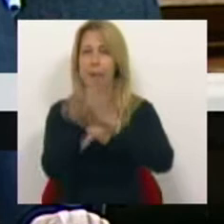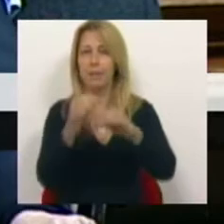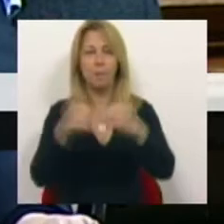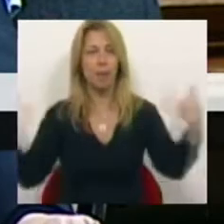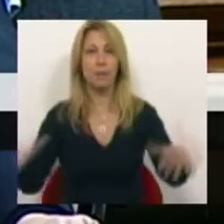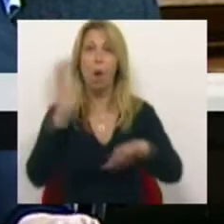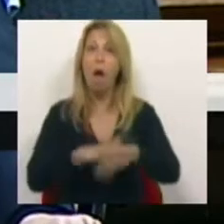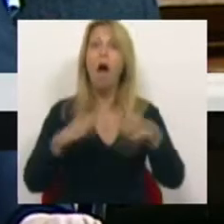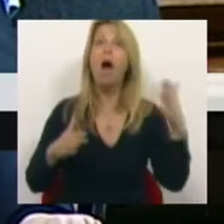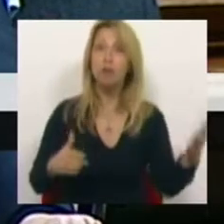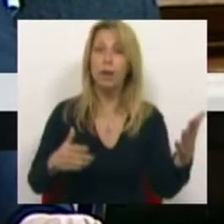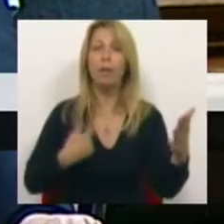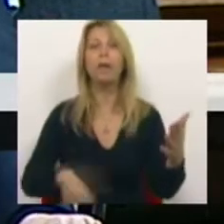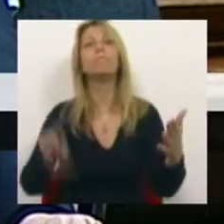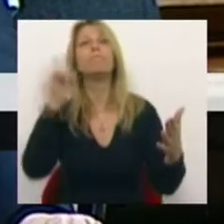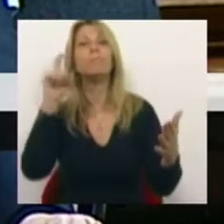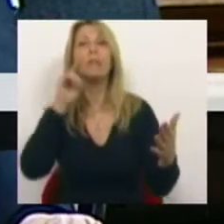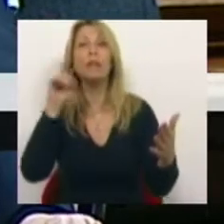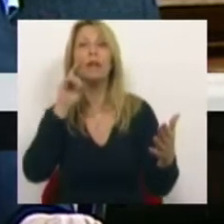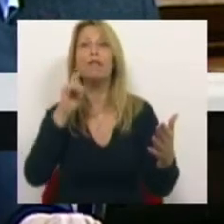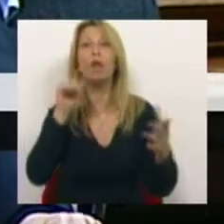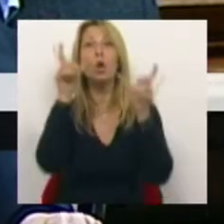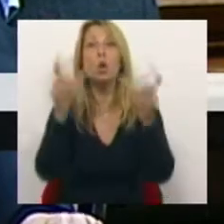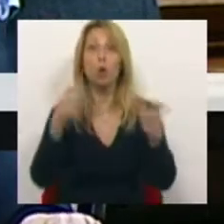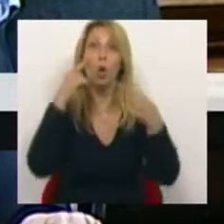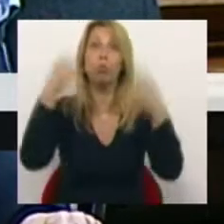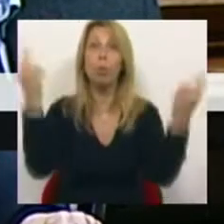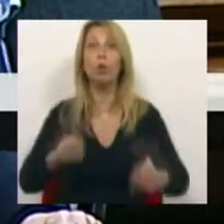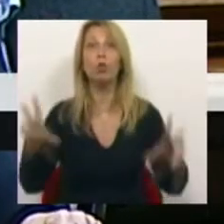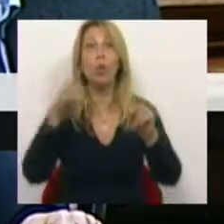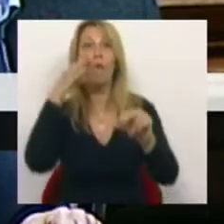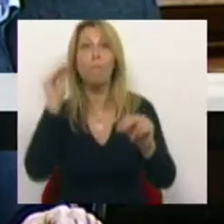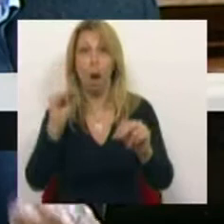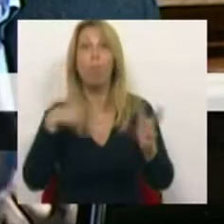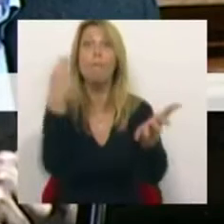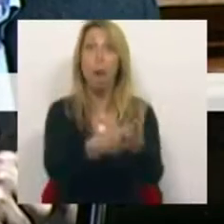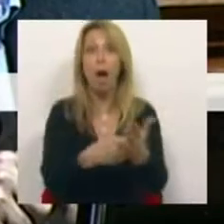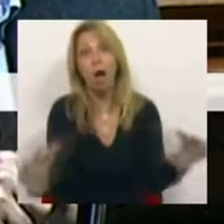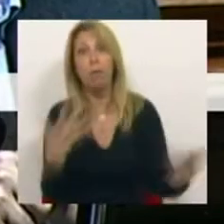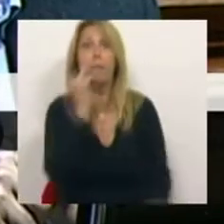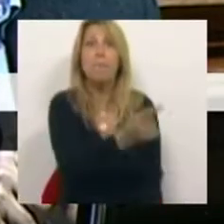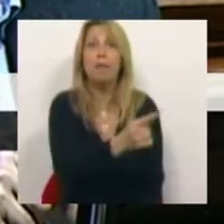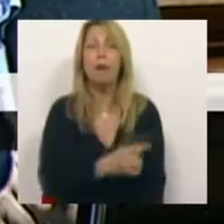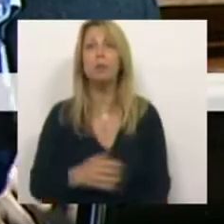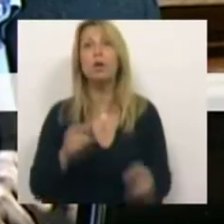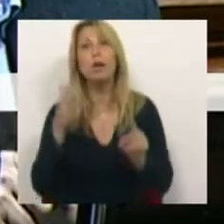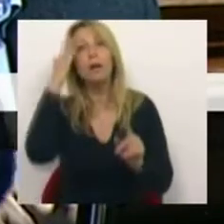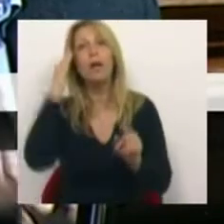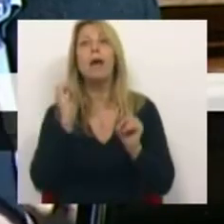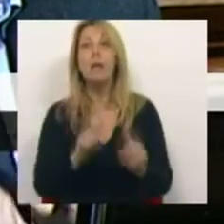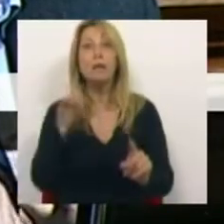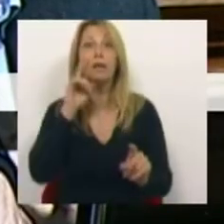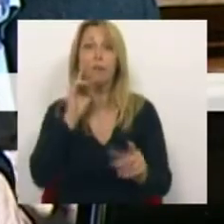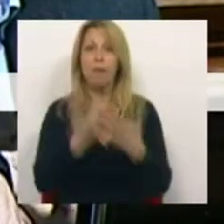esquerda defende-se o controlo público do novo banco, porque já que pagamos, mandamos, e porque achamos que assim se defende melhor o